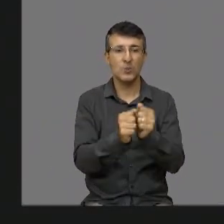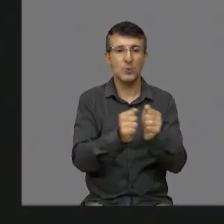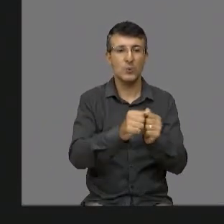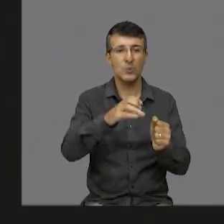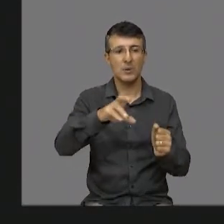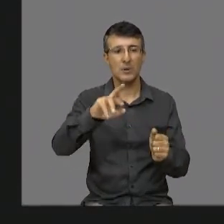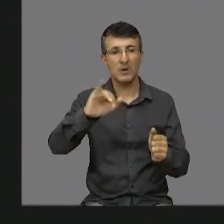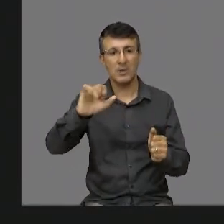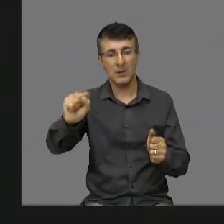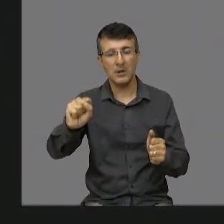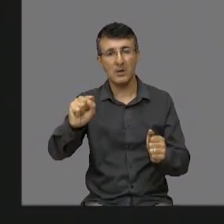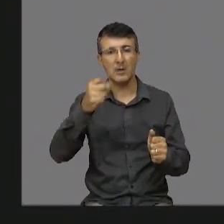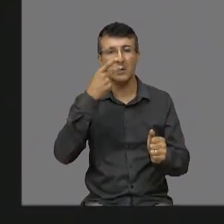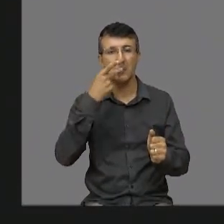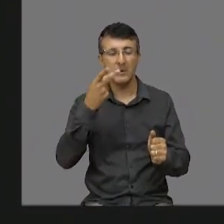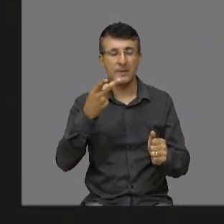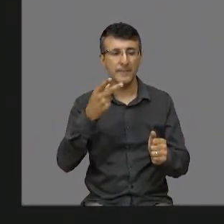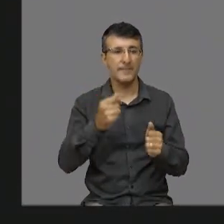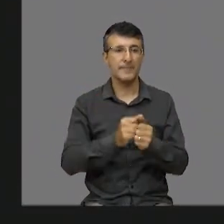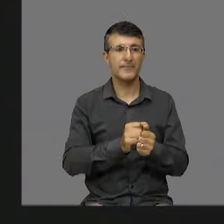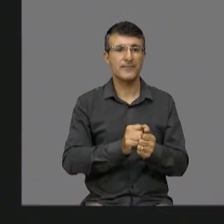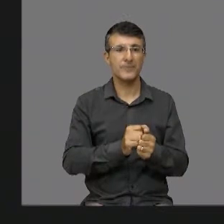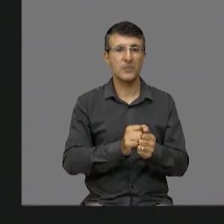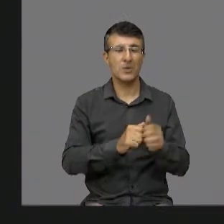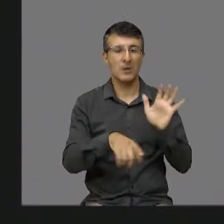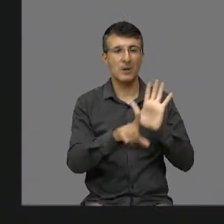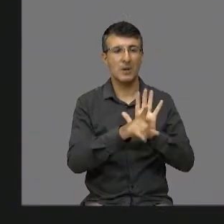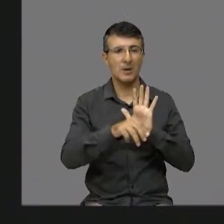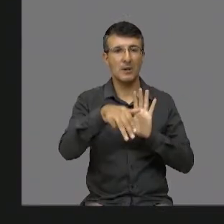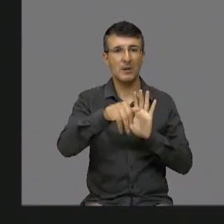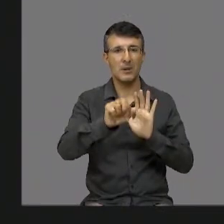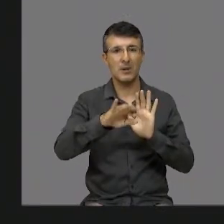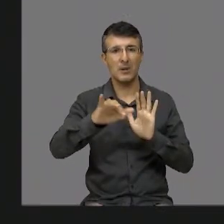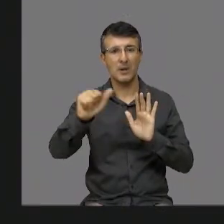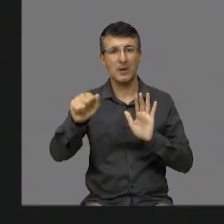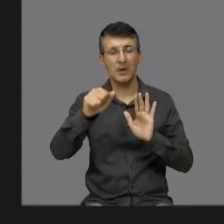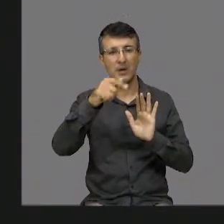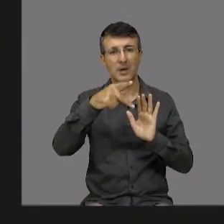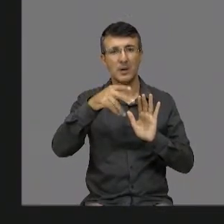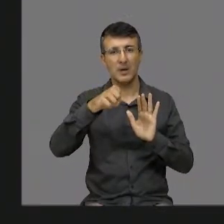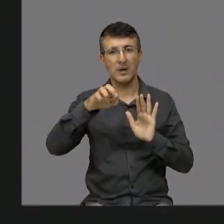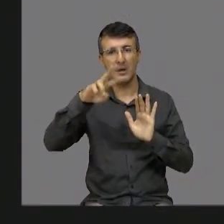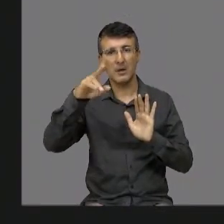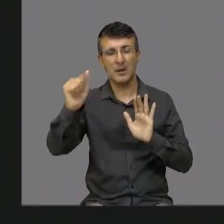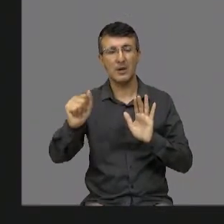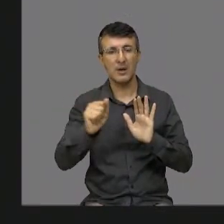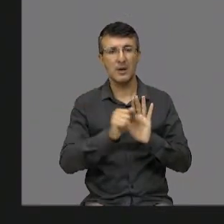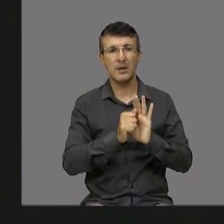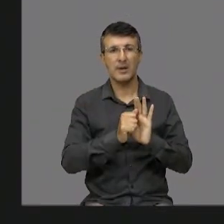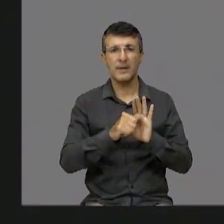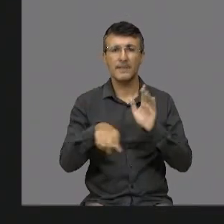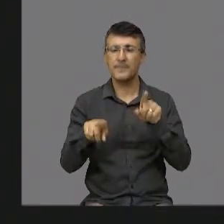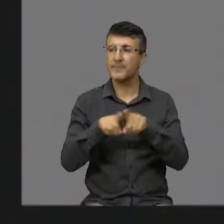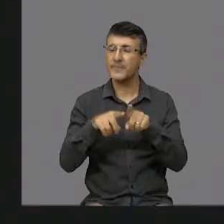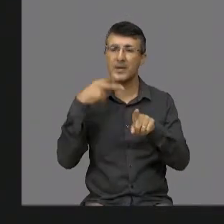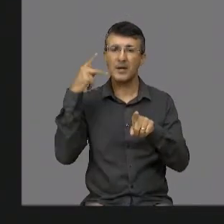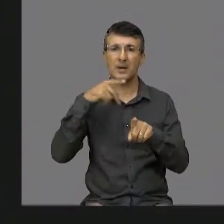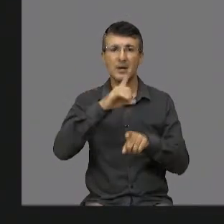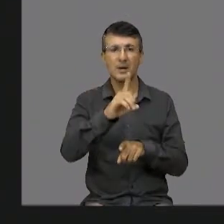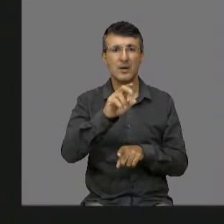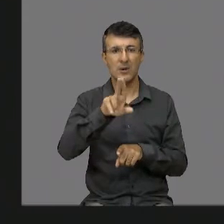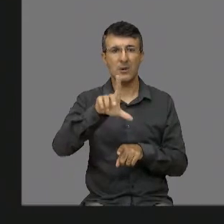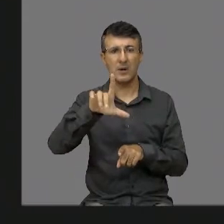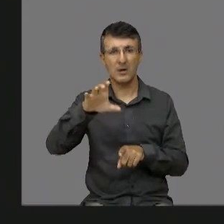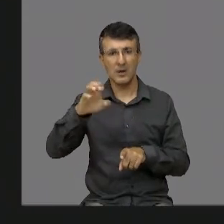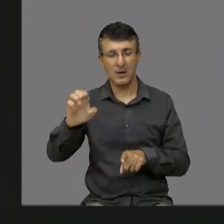Penha, mas ficou bem claro, né, doutora, que, e o que a vereadora Dulce Rita colocou aqui também, é essa questão da rede